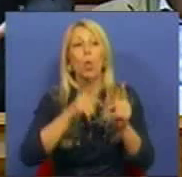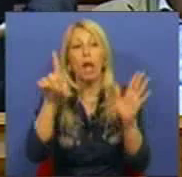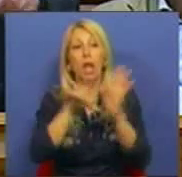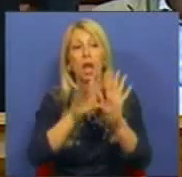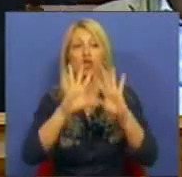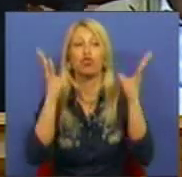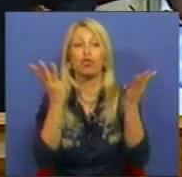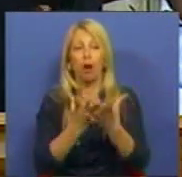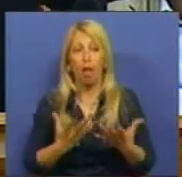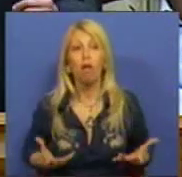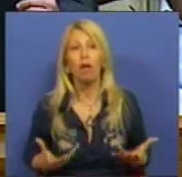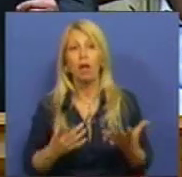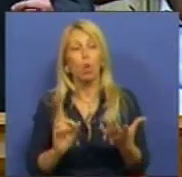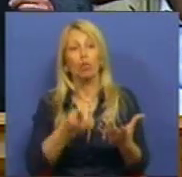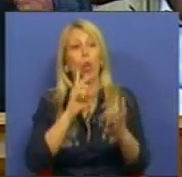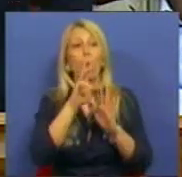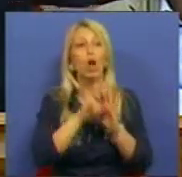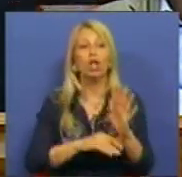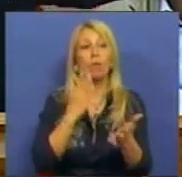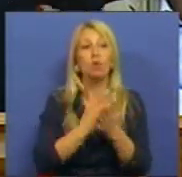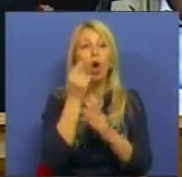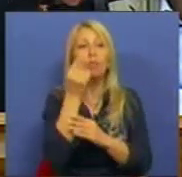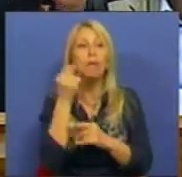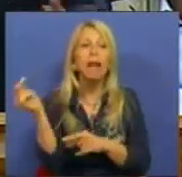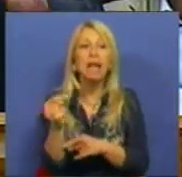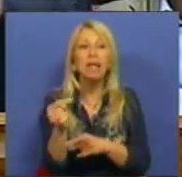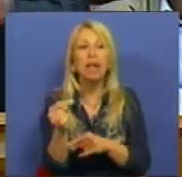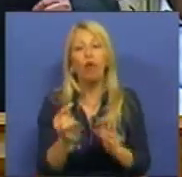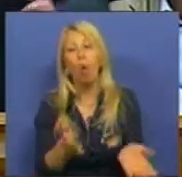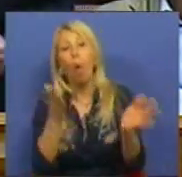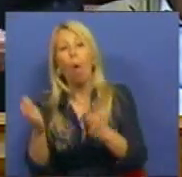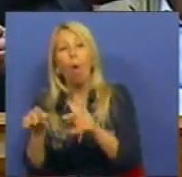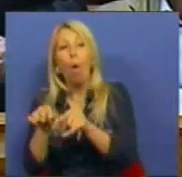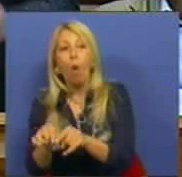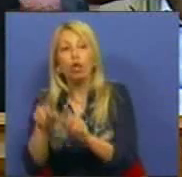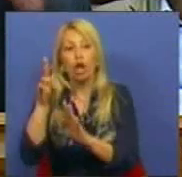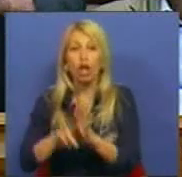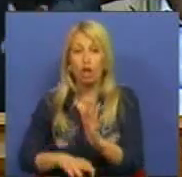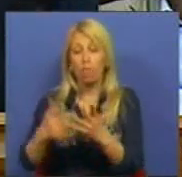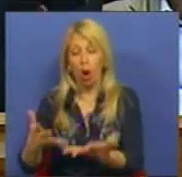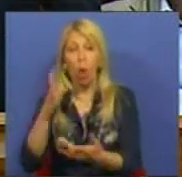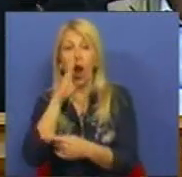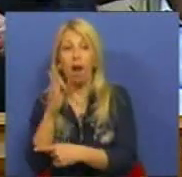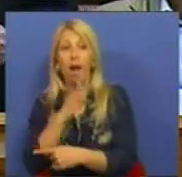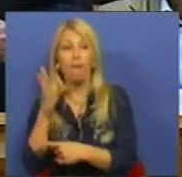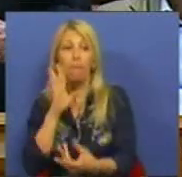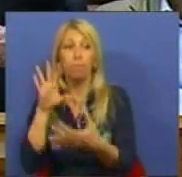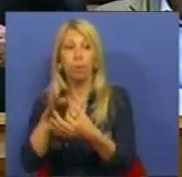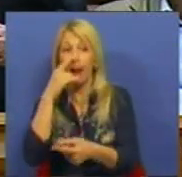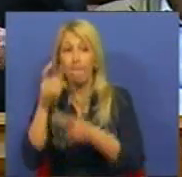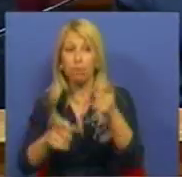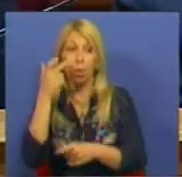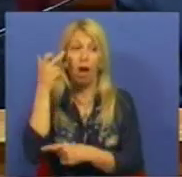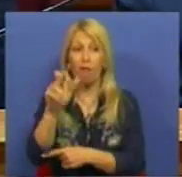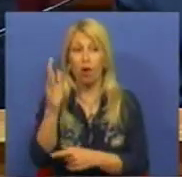seja um regime especialmente negativo em contraponto a outros regimes que estão em vigor em relação a pessoal